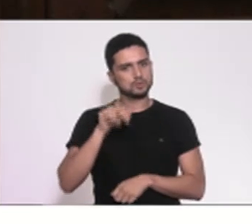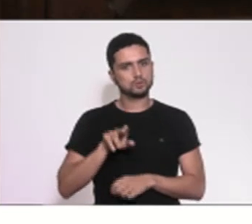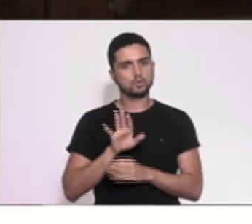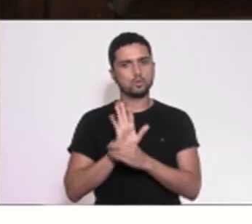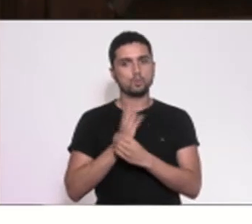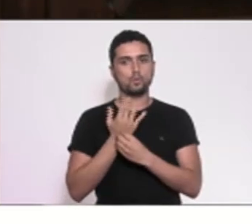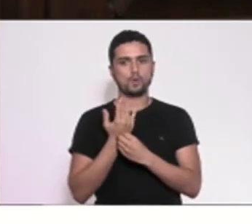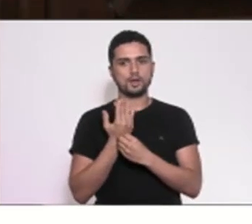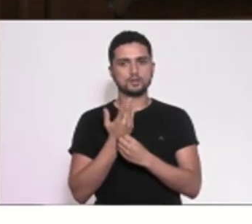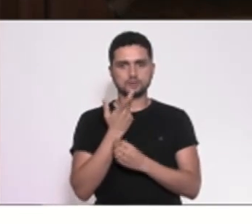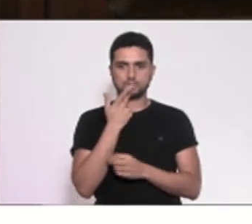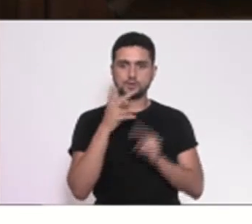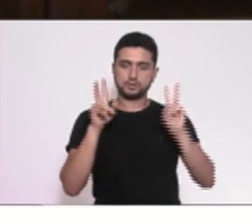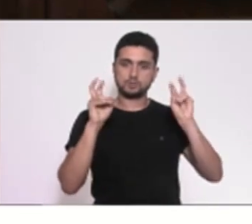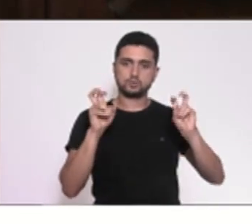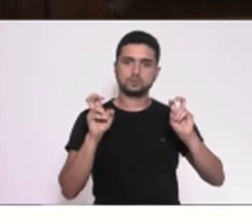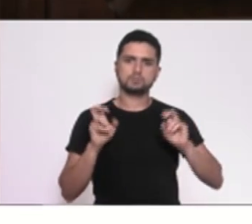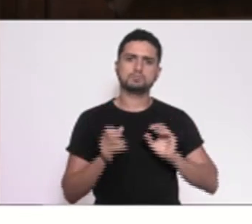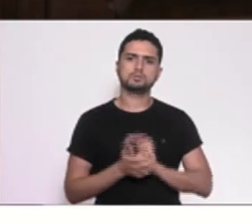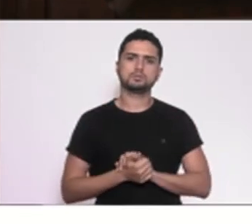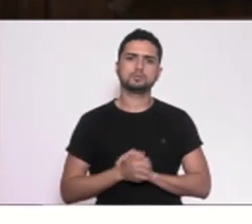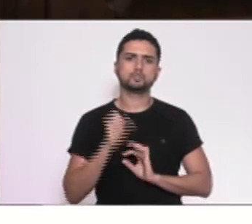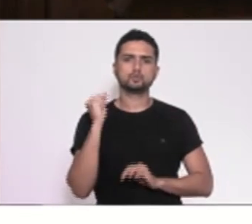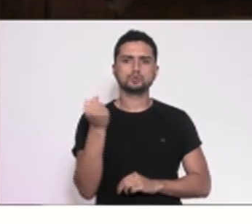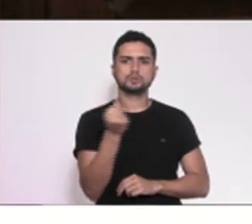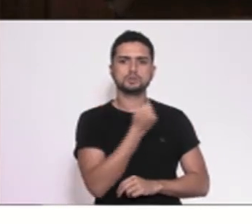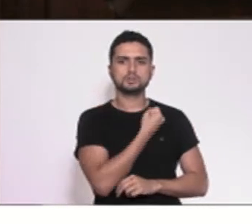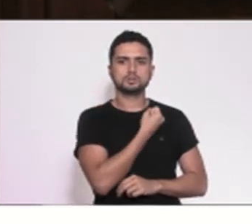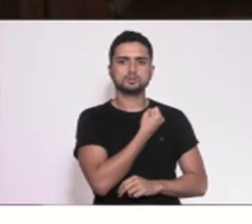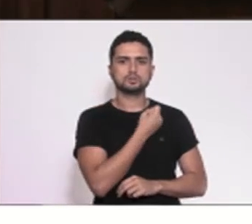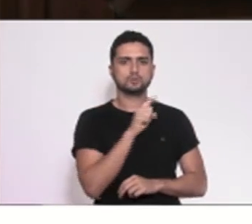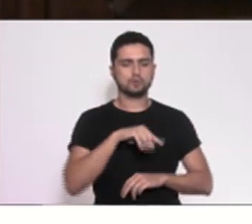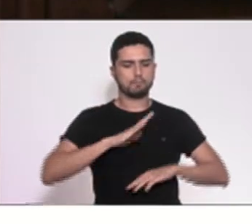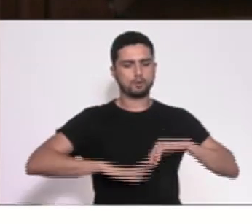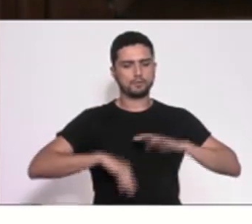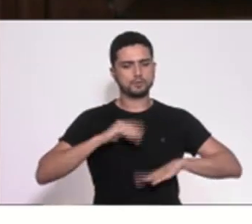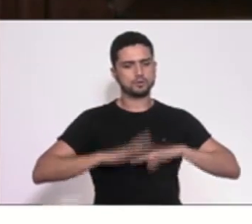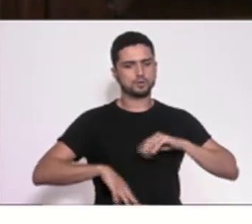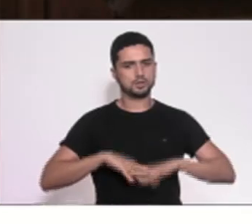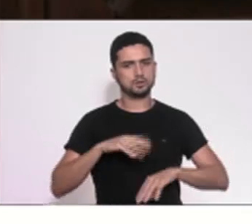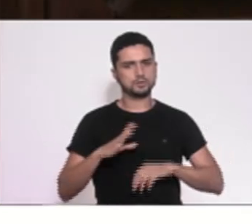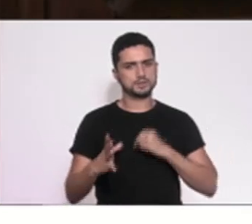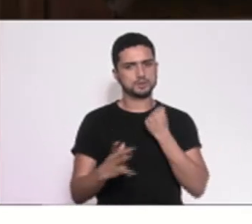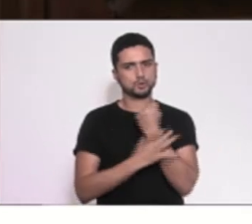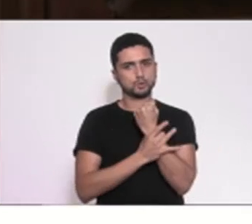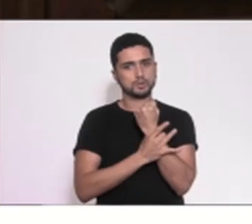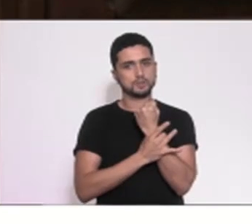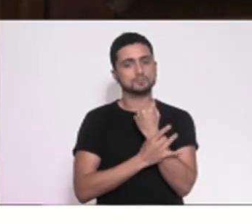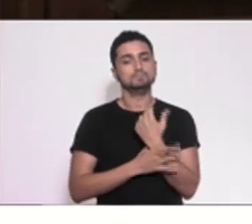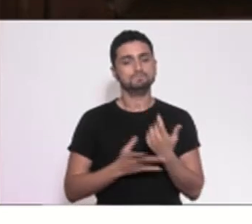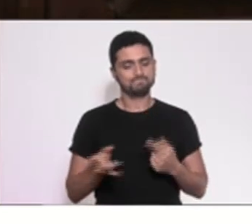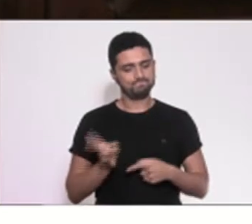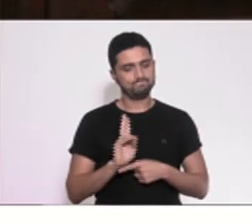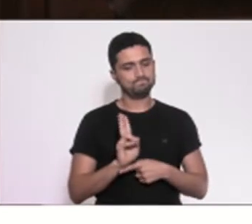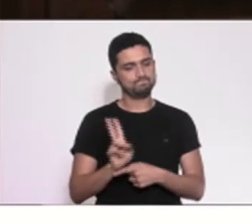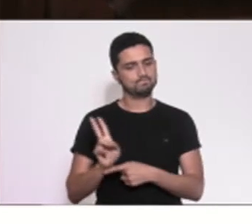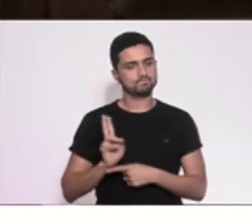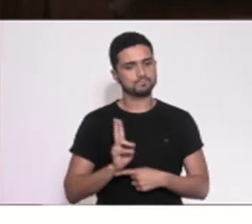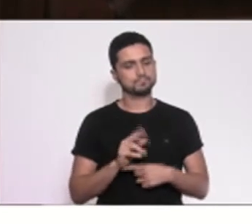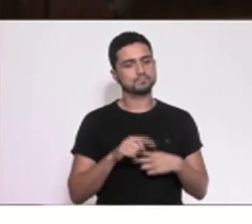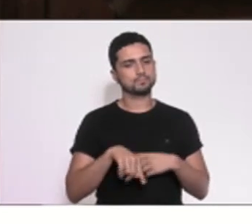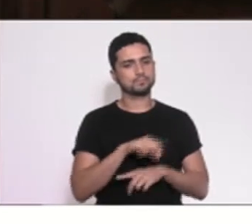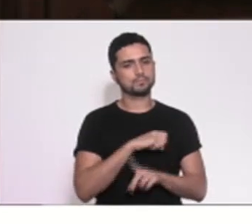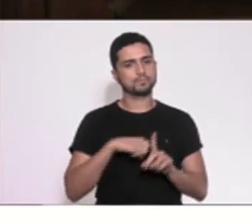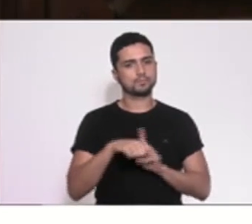revelou a questão preocupante do suicídio entre esses profissionais de segurança, um fenômeno que